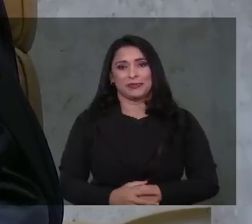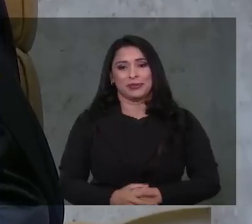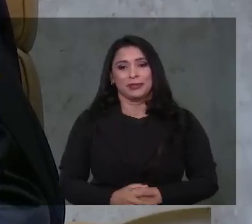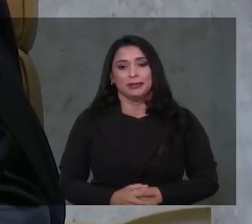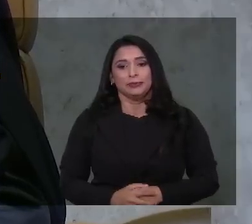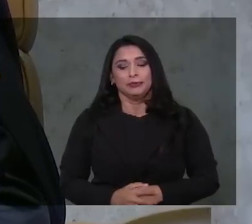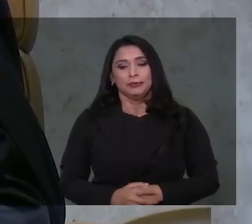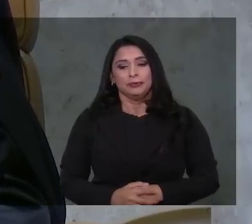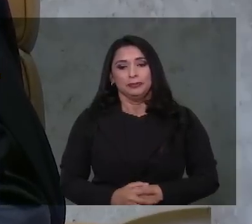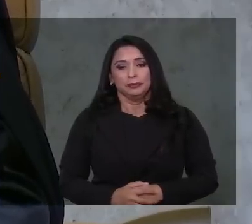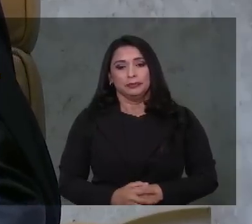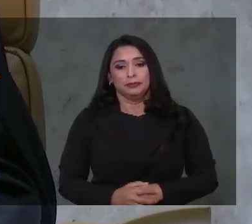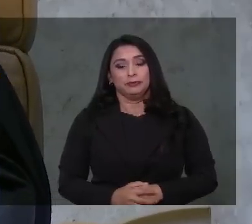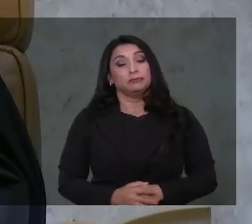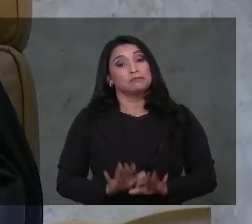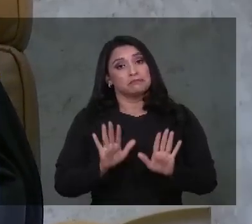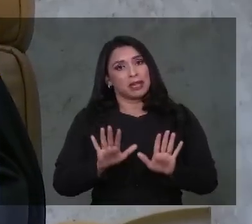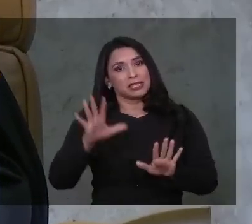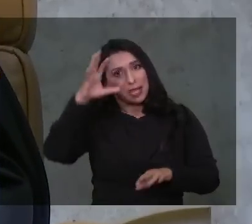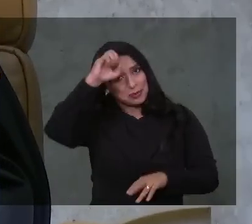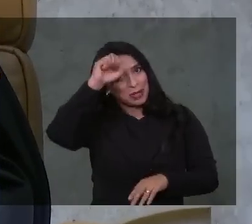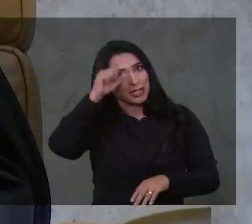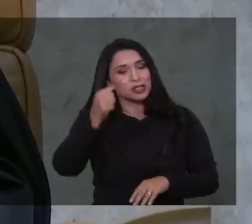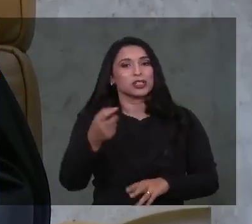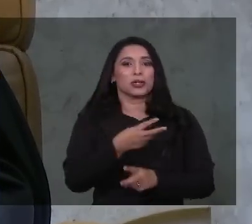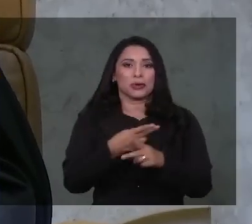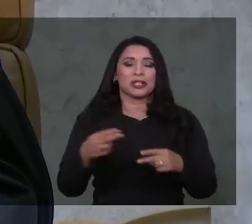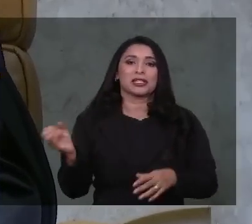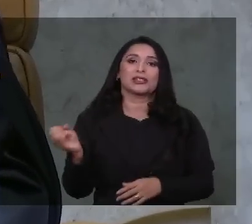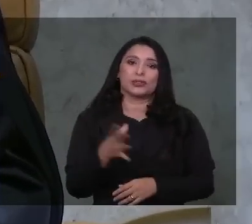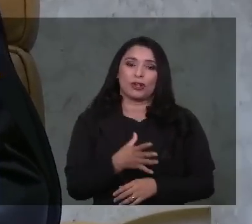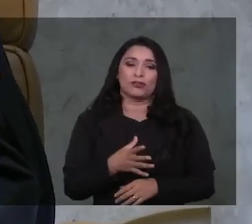com alguns novos aprendizados.